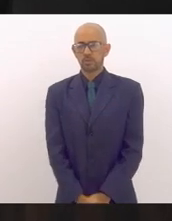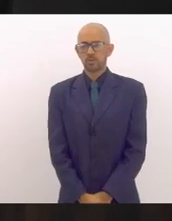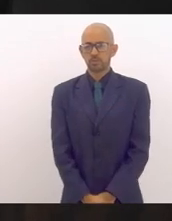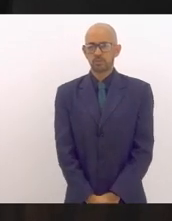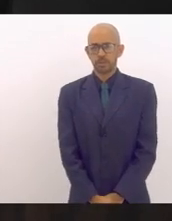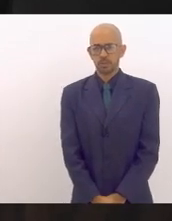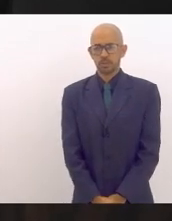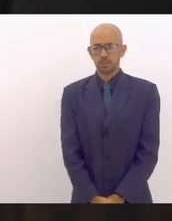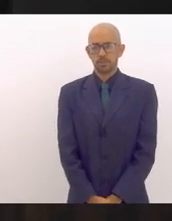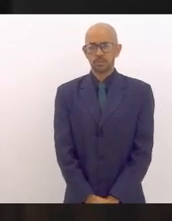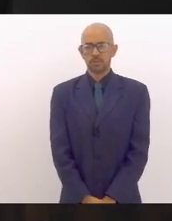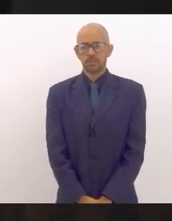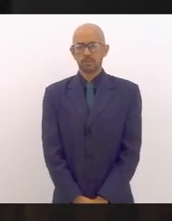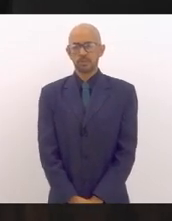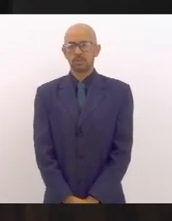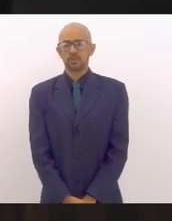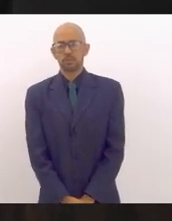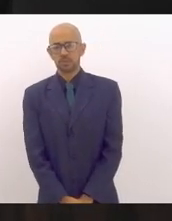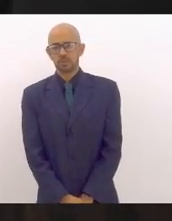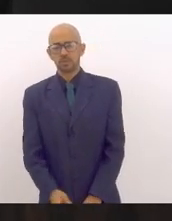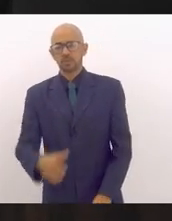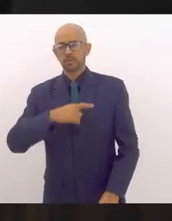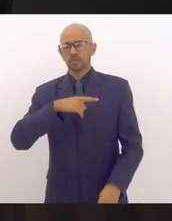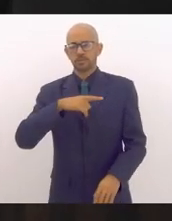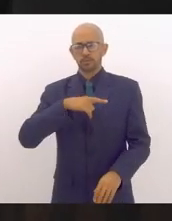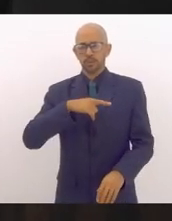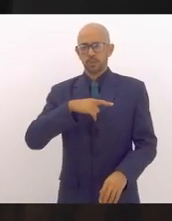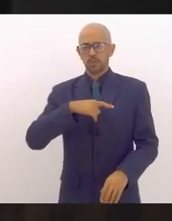eu tenho aqui em mãos,